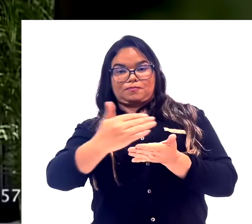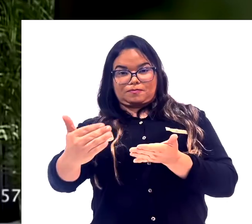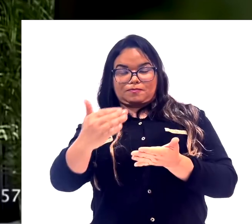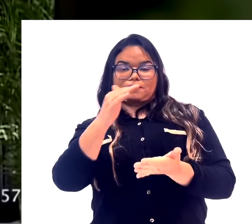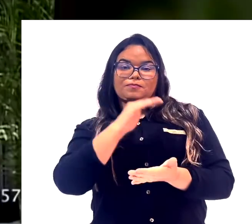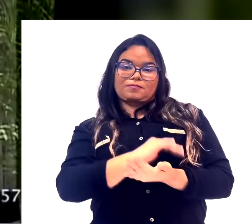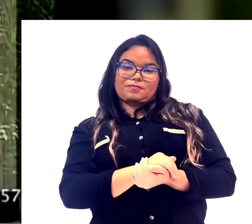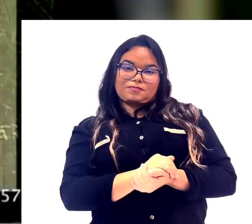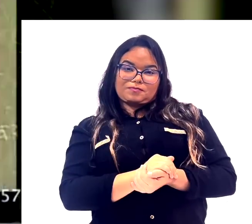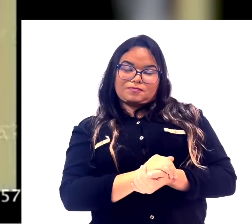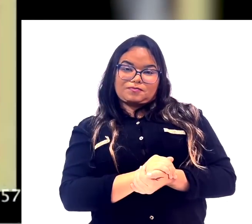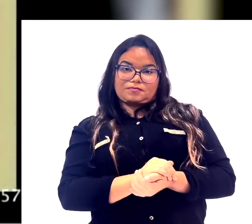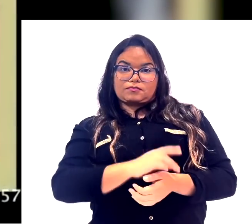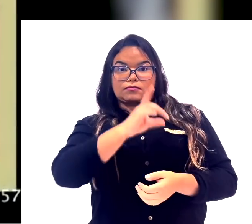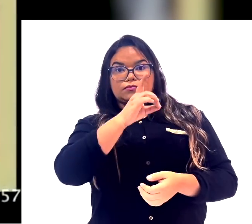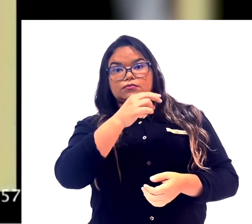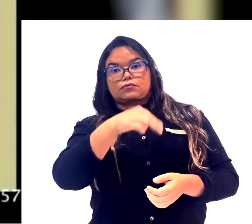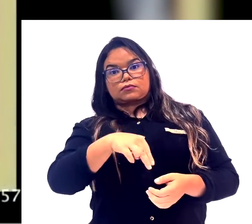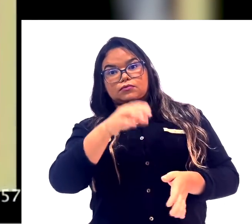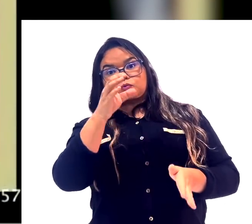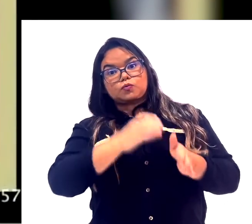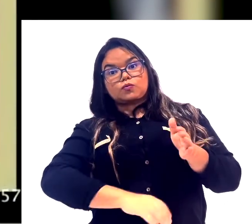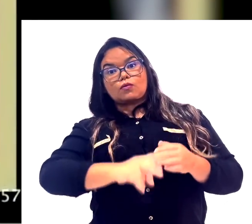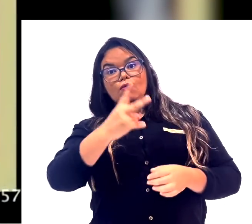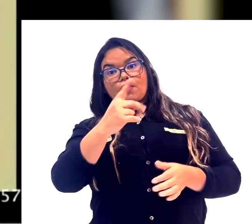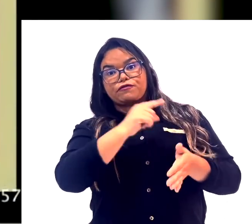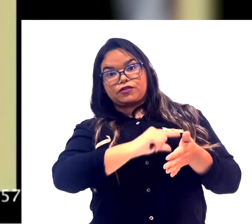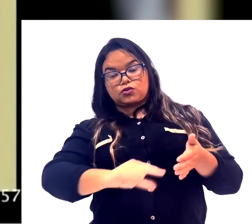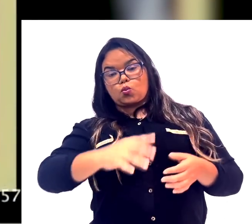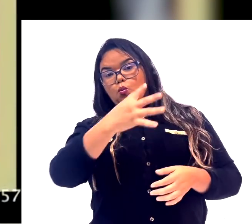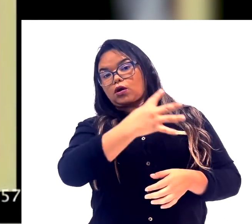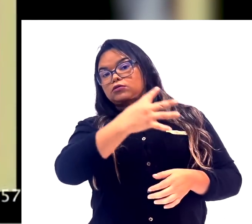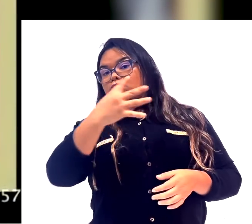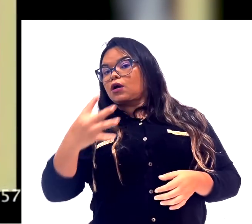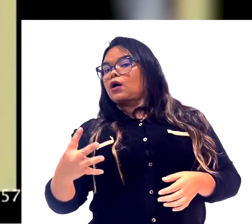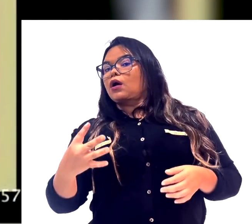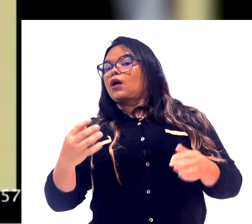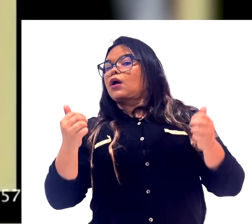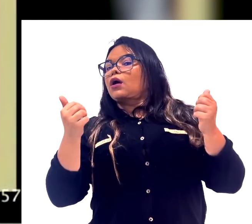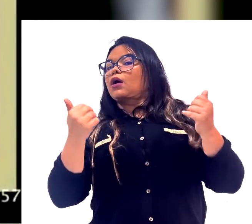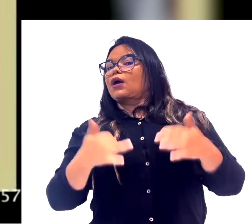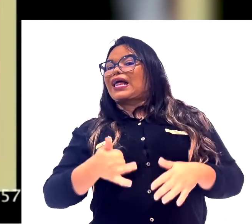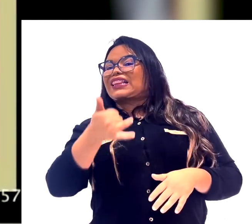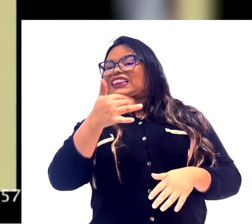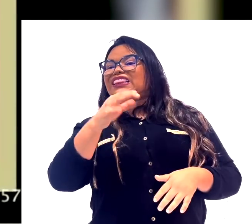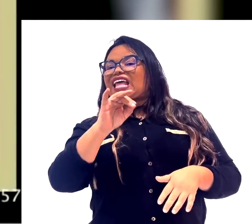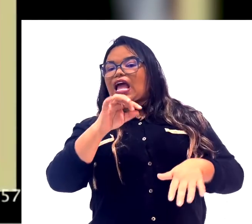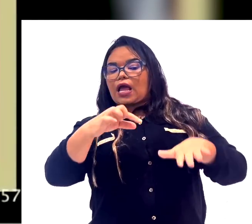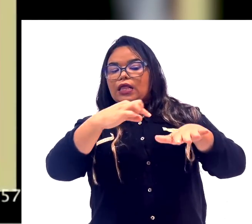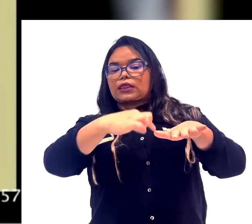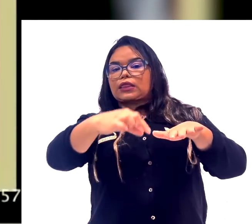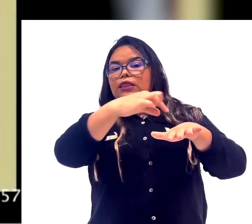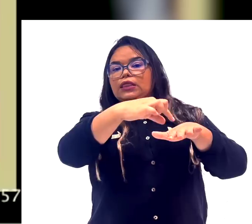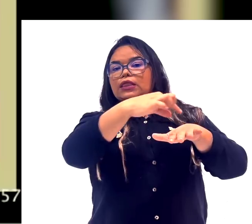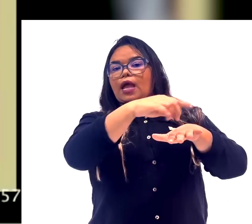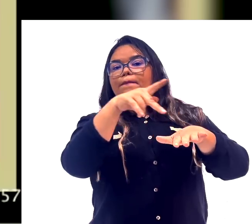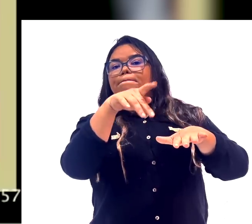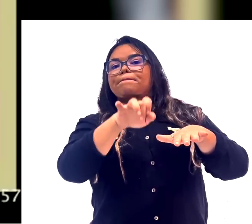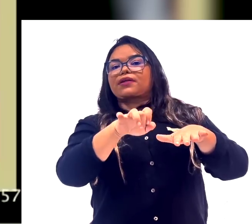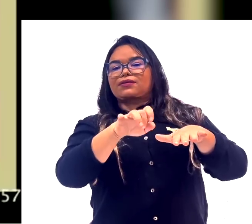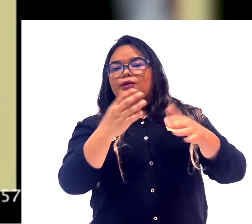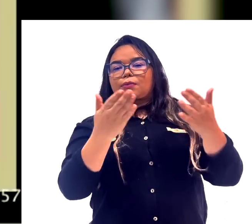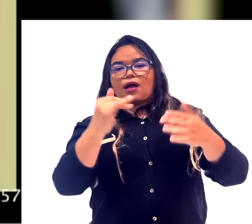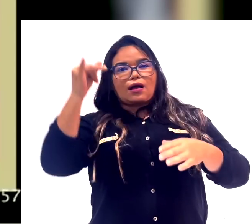Daniel 2, verso 44, lembrem-se, está falando acerca dos 10 dedos, que são equivalentes aos 10 chifres, e